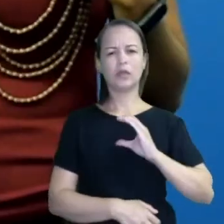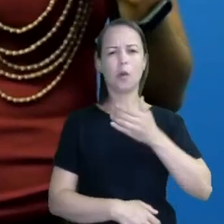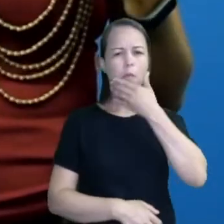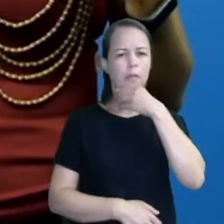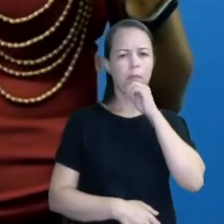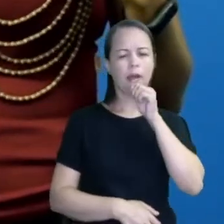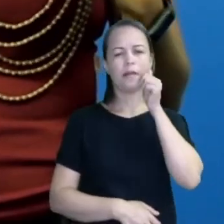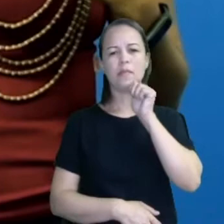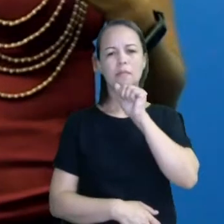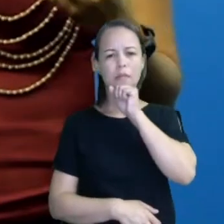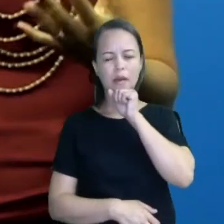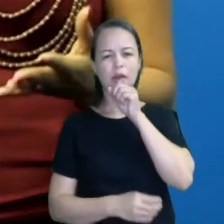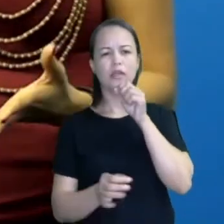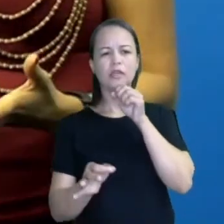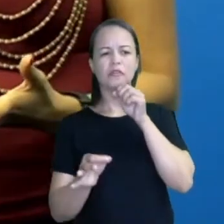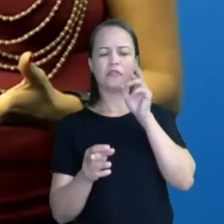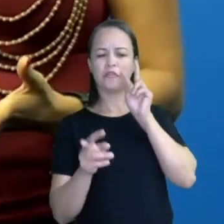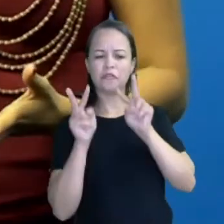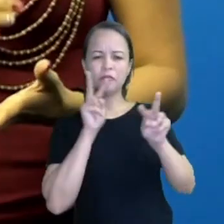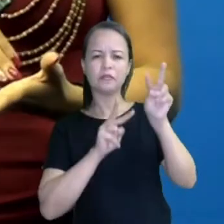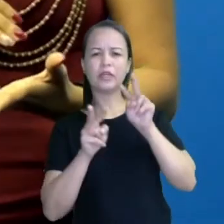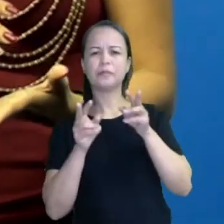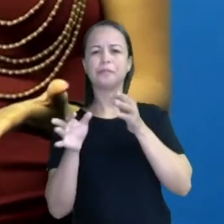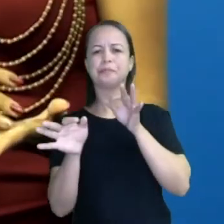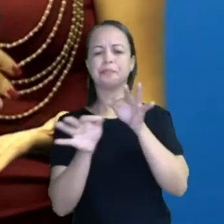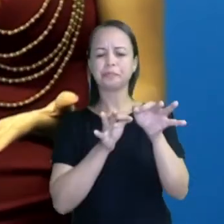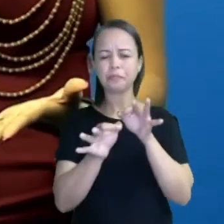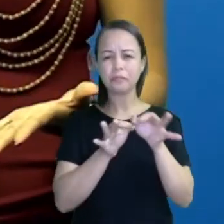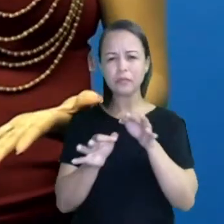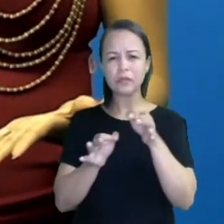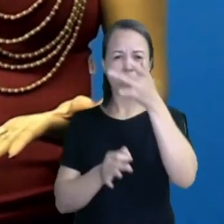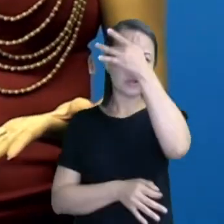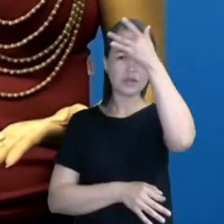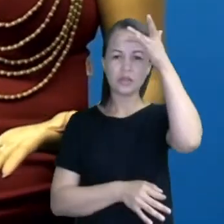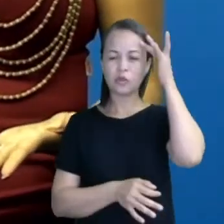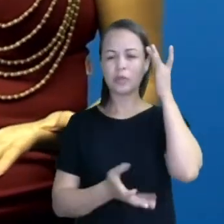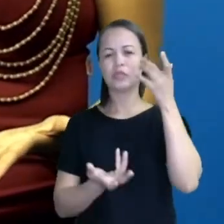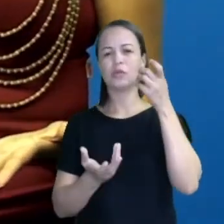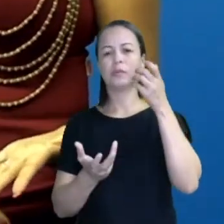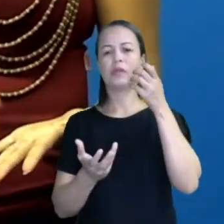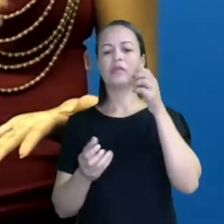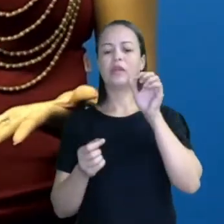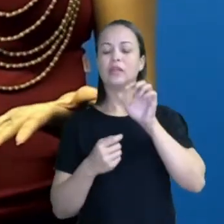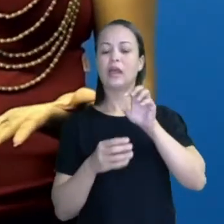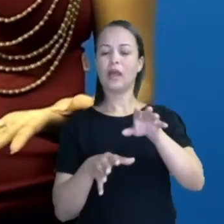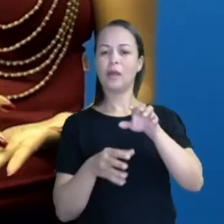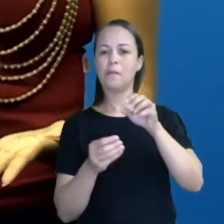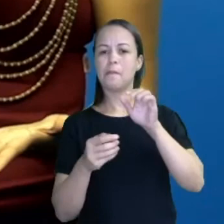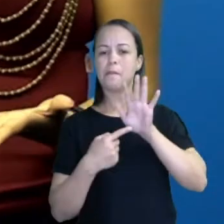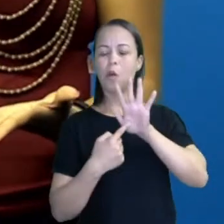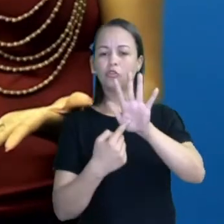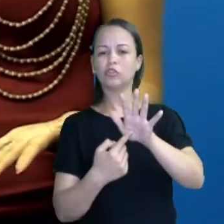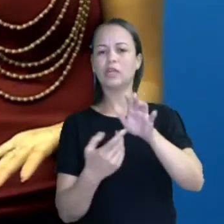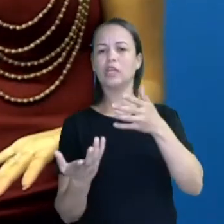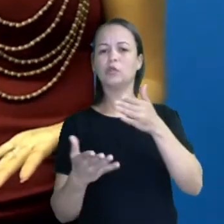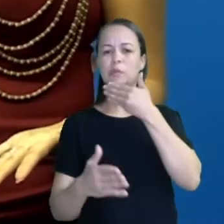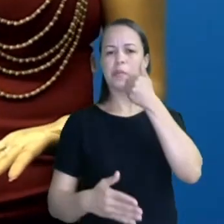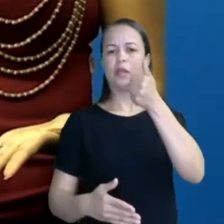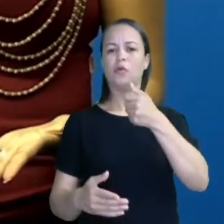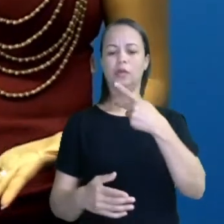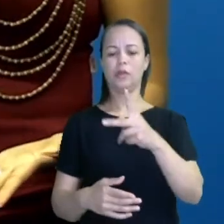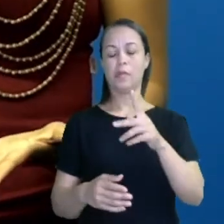e analisar o plano de governo dessas pessoas, para saber o que elas estão oferecendo de melhorias para a sua comunidade e para a sua